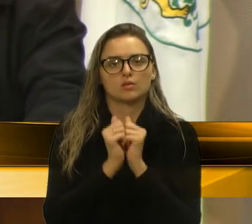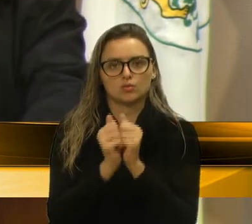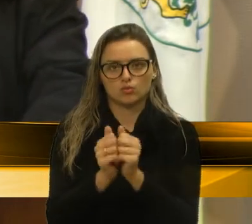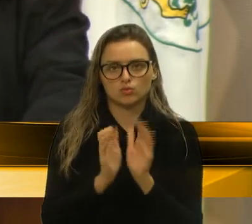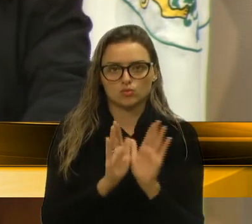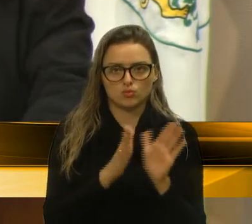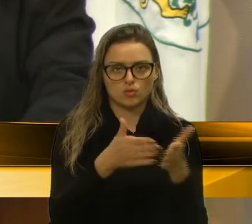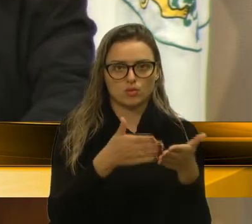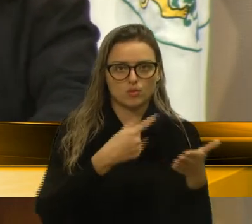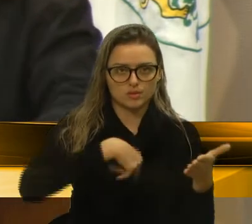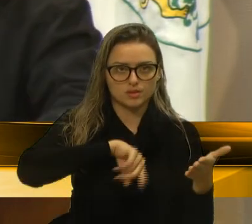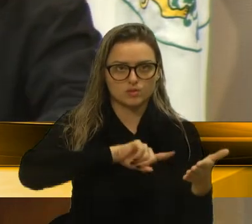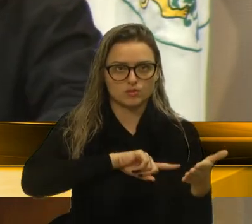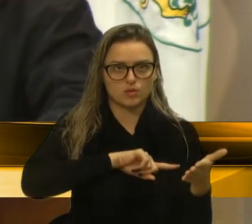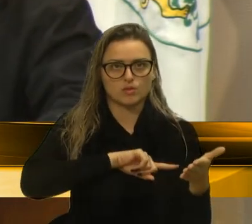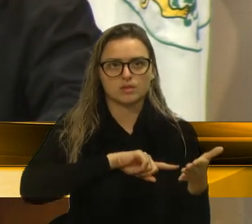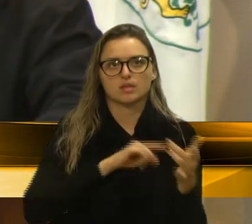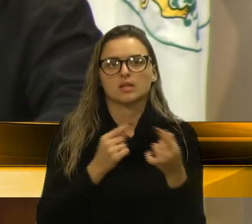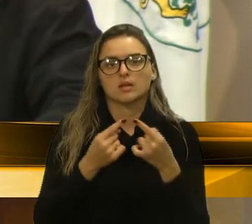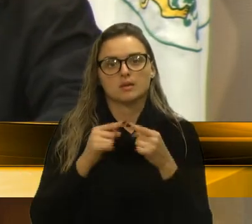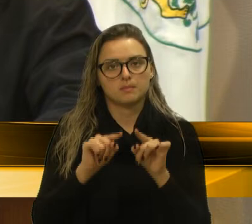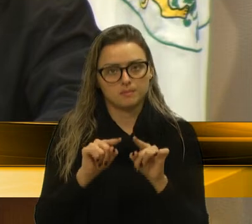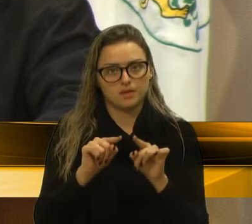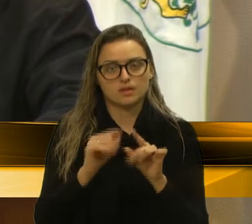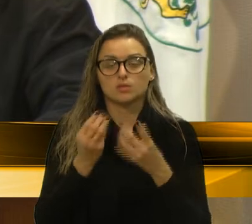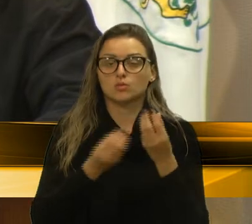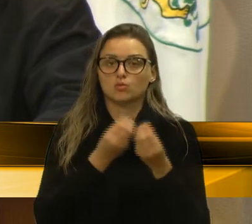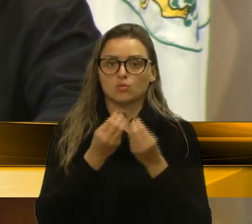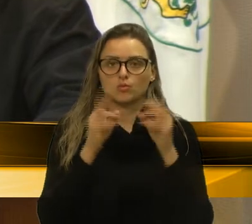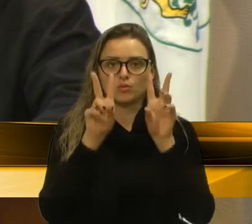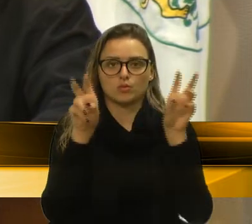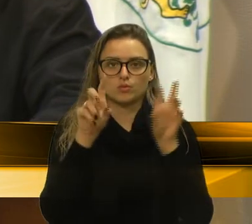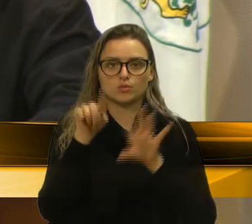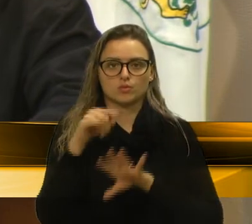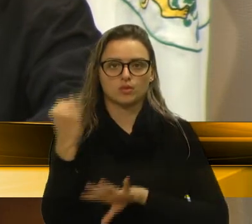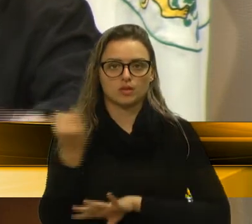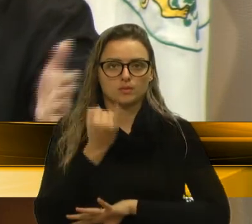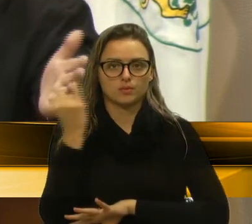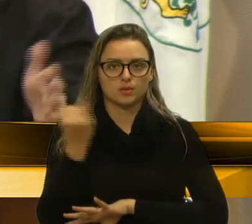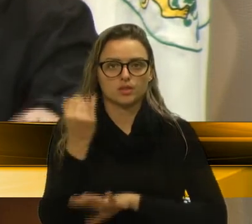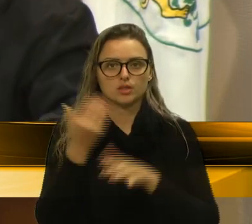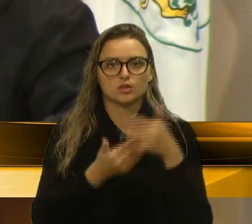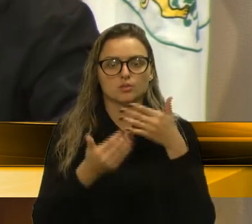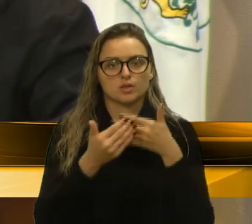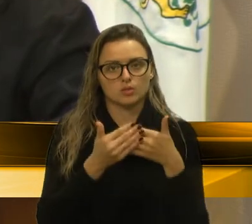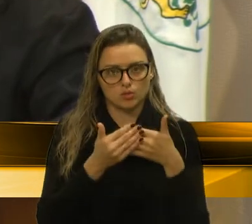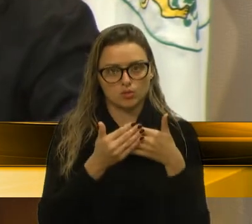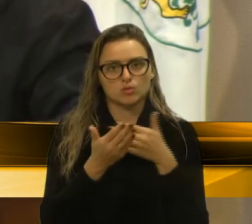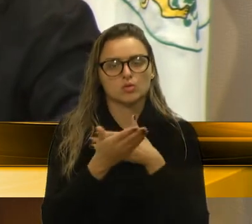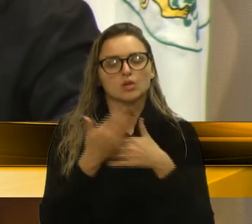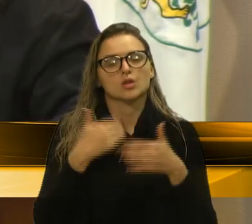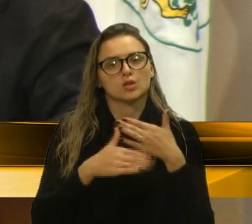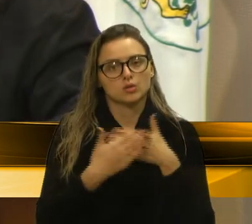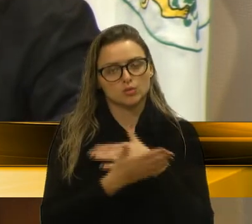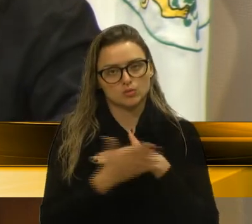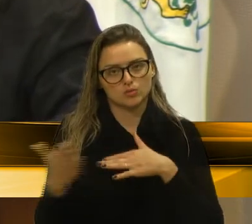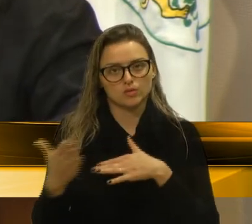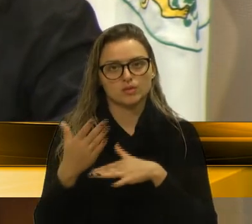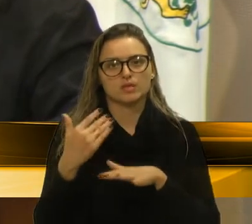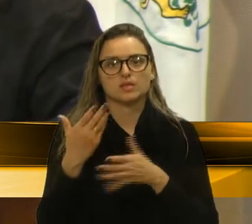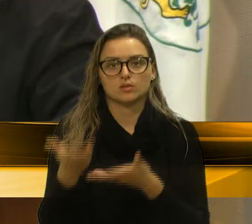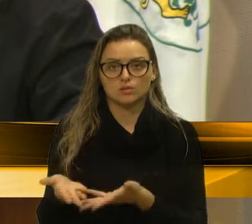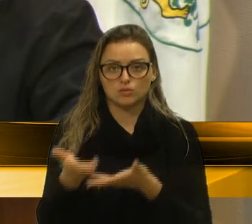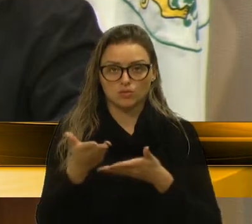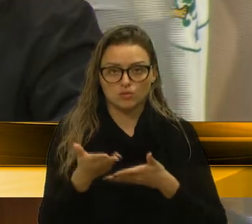comissão, mas, como o assunto interessa a toda a casa, todos os vereadores estão convidados a eventualmente